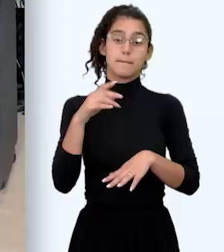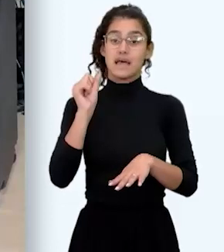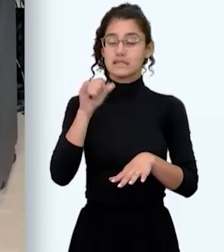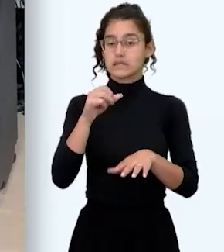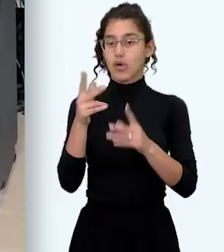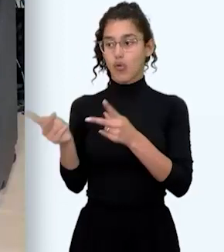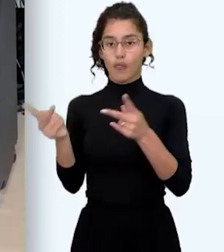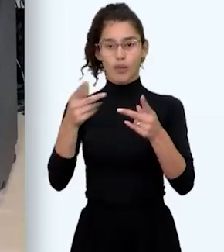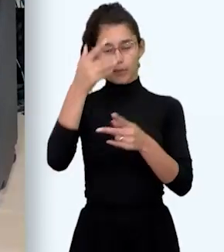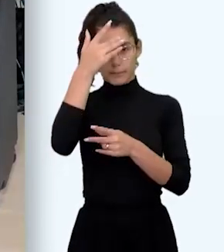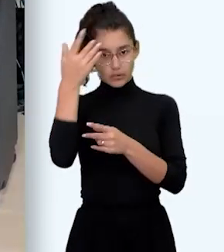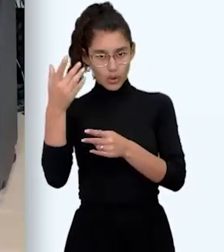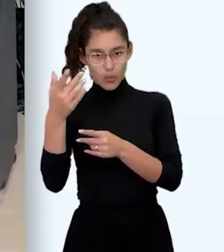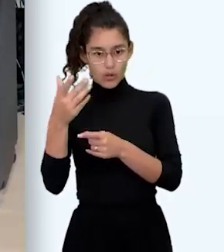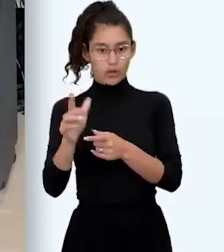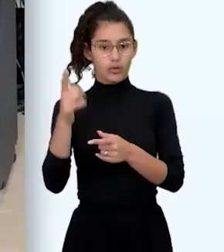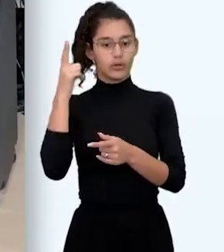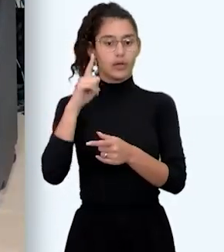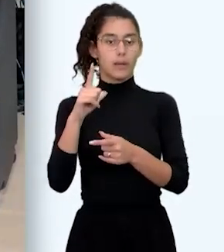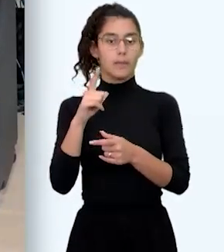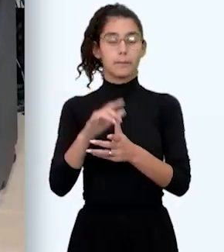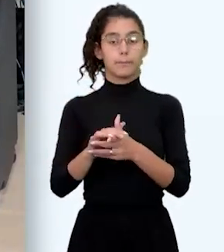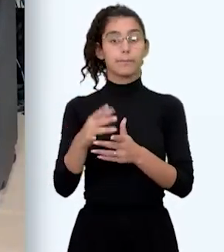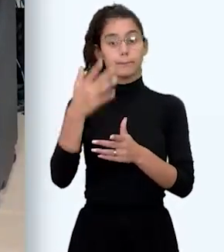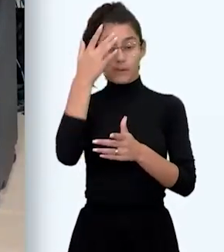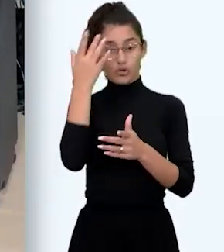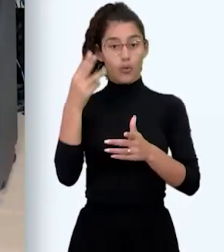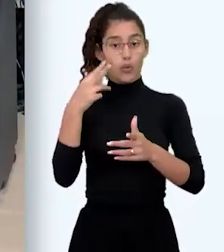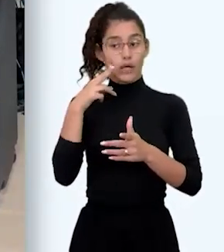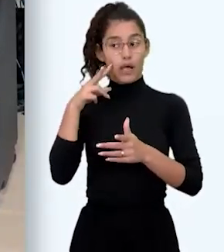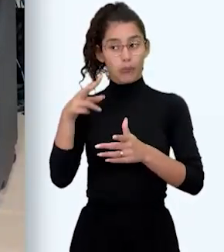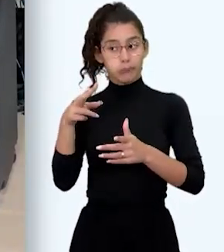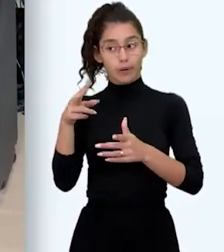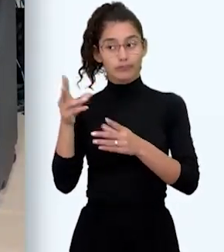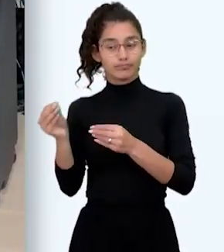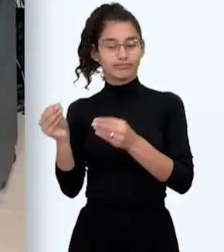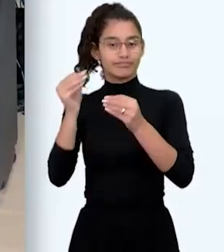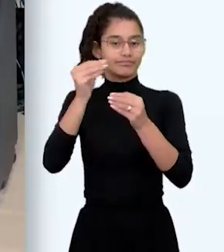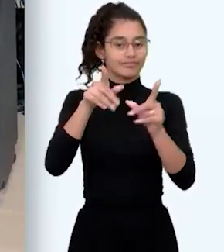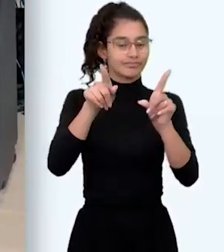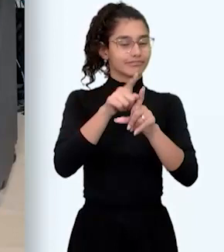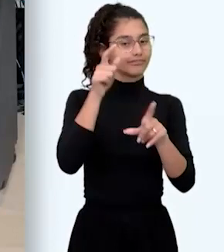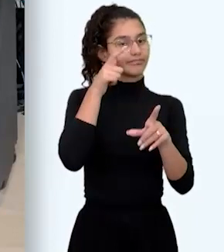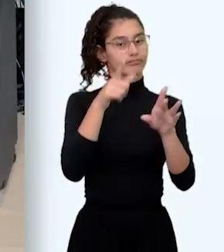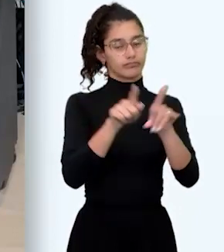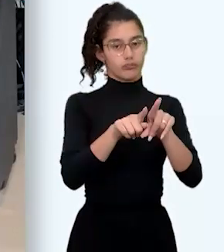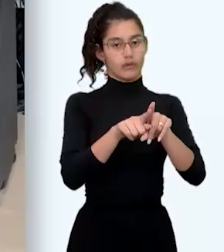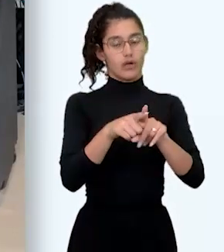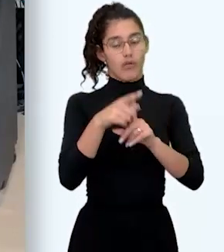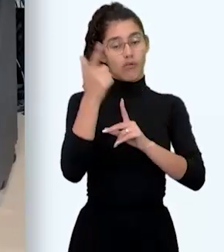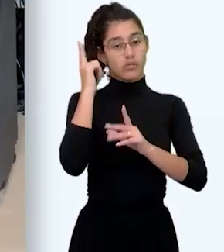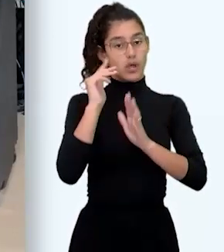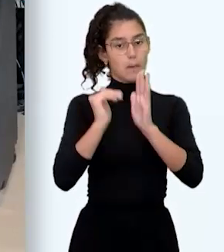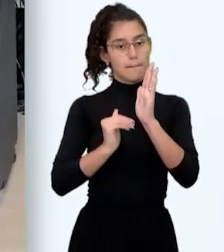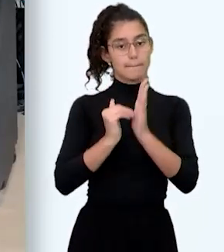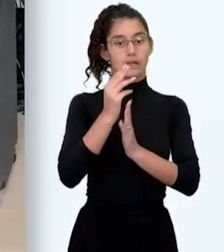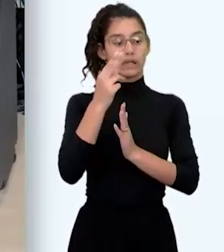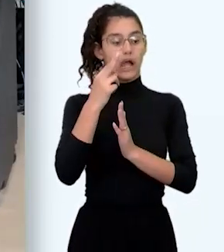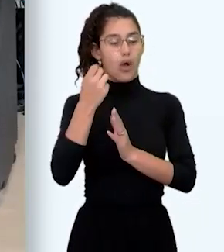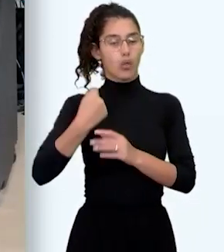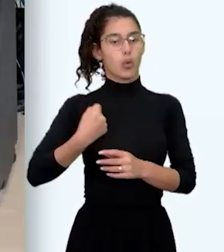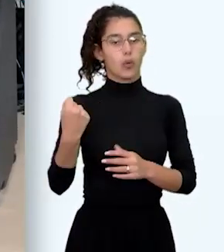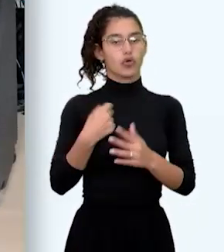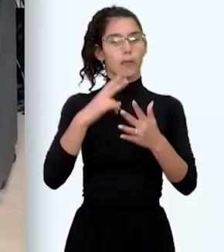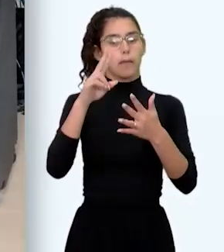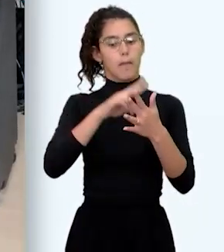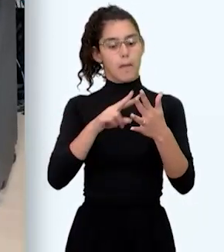bastante seguidores também, os seguidores dessa pessoa acabam seguindo o seu canal também. Então você começa a aumentar o seu número de views e